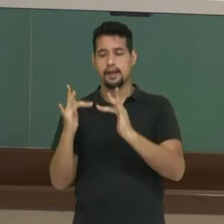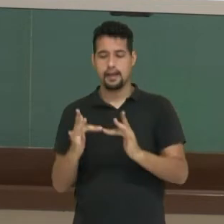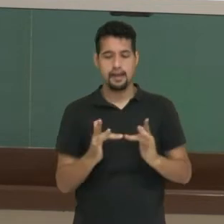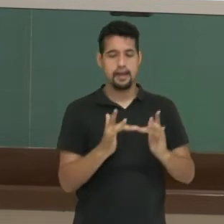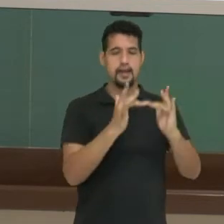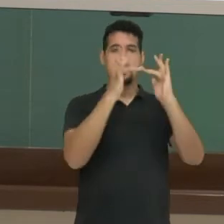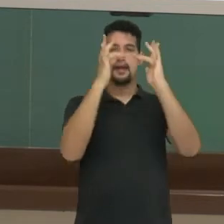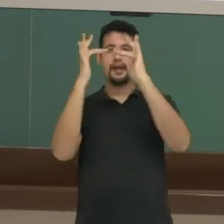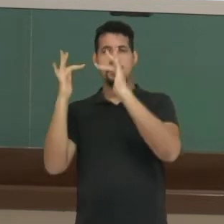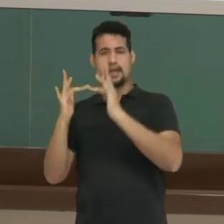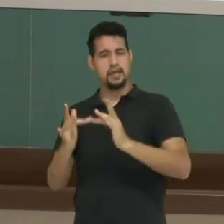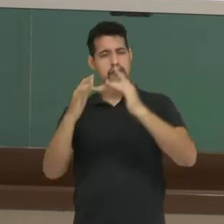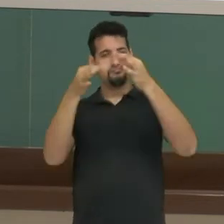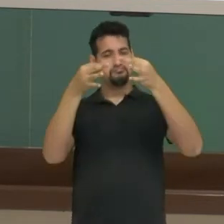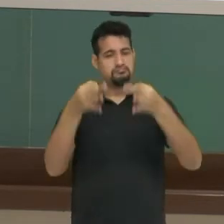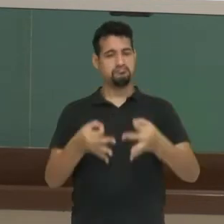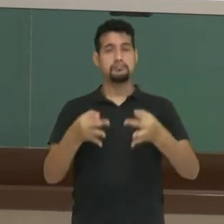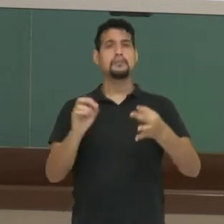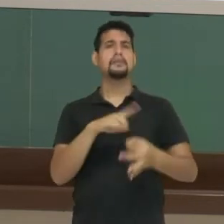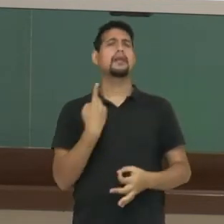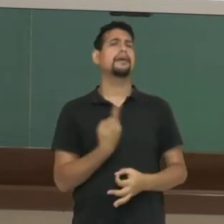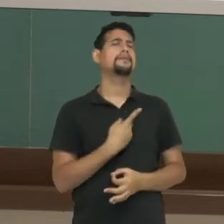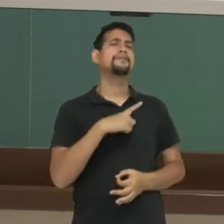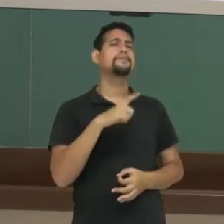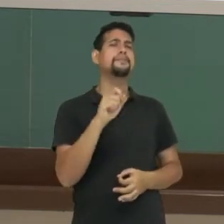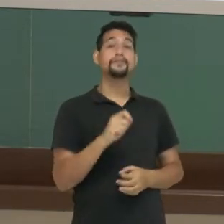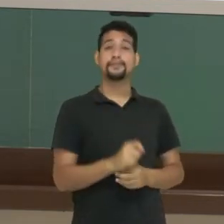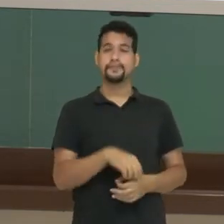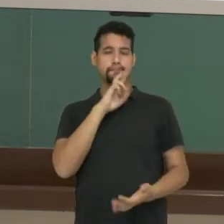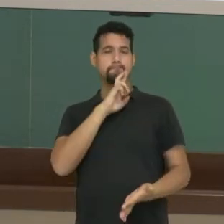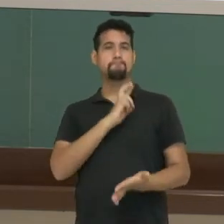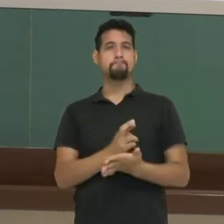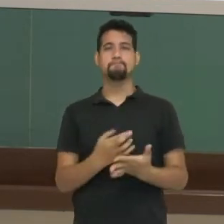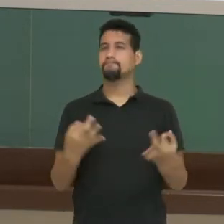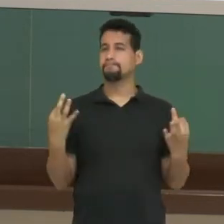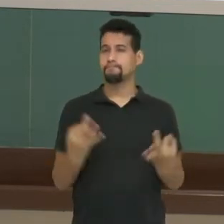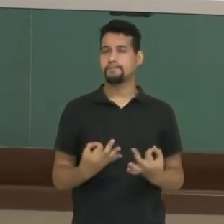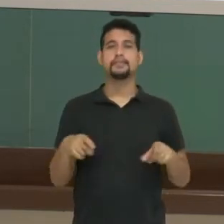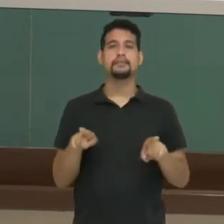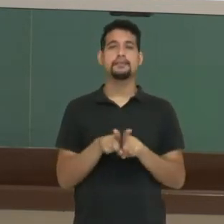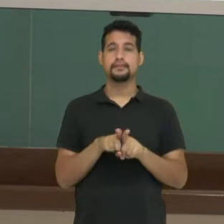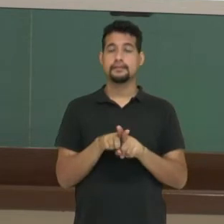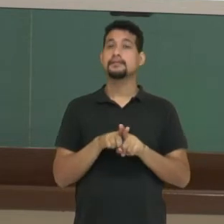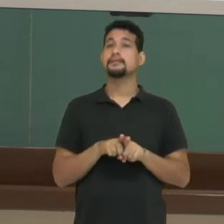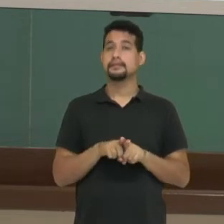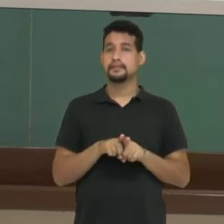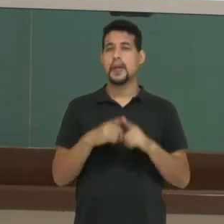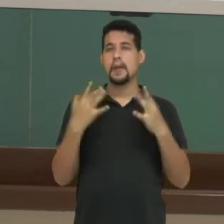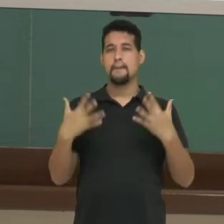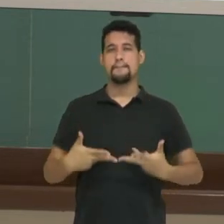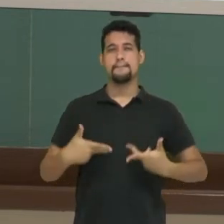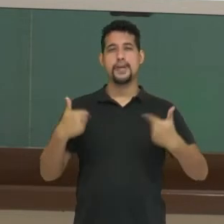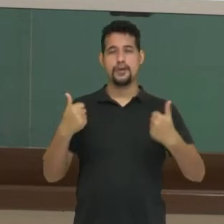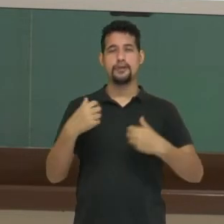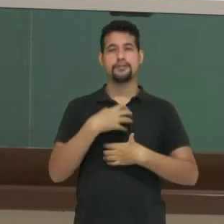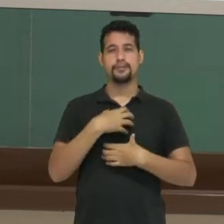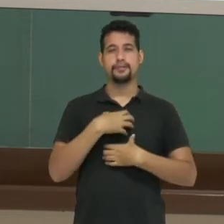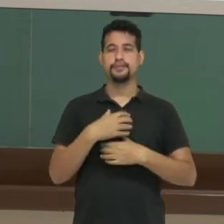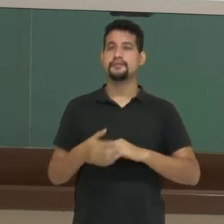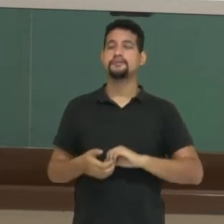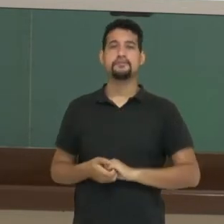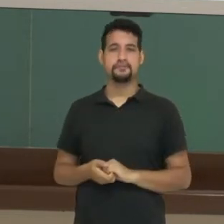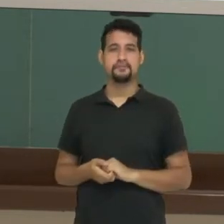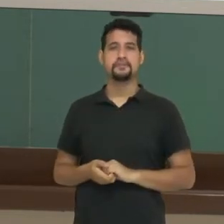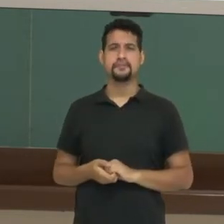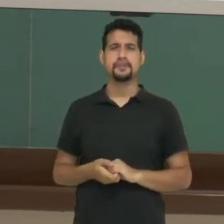forma coerente, nós temos os resultados, né, da melhor forma possível.